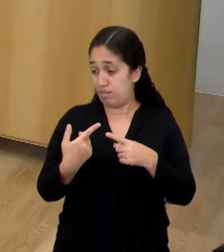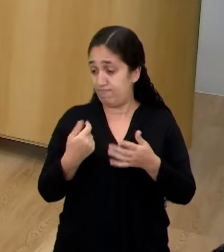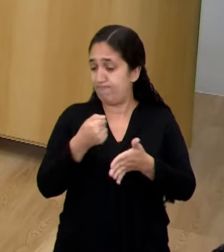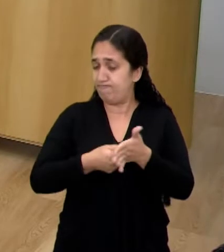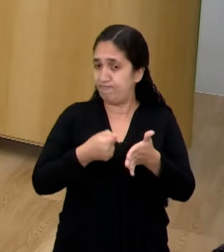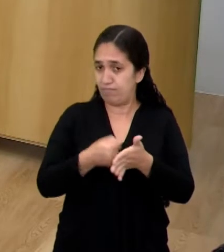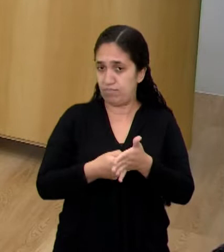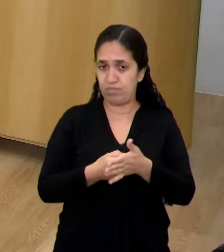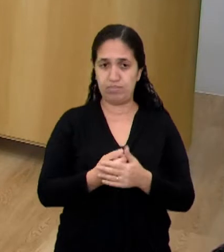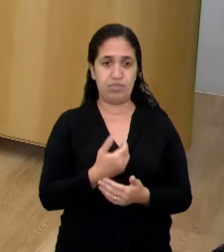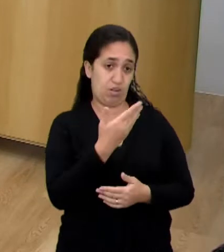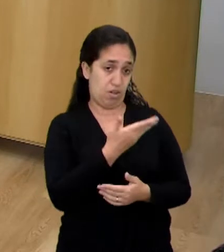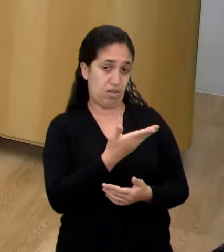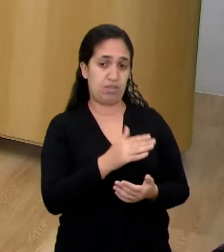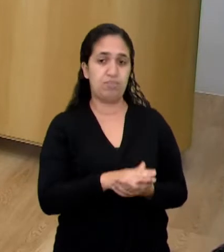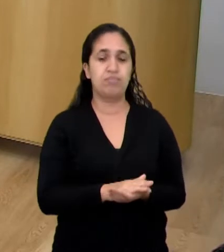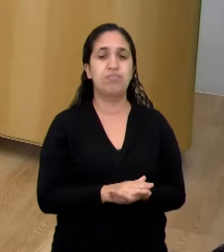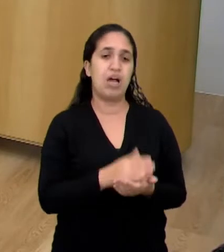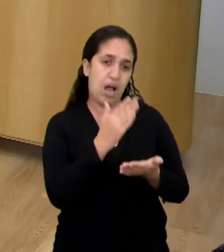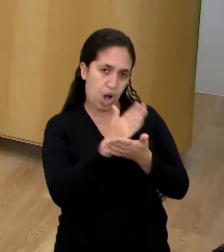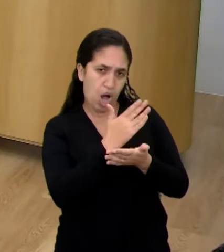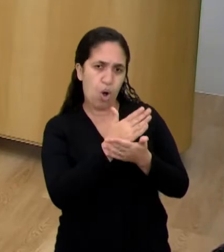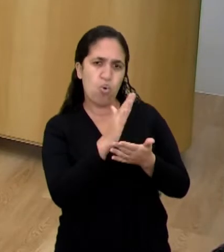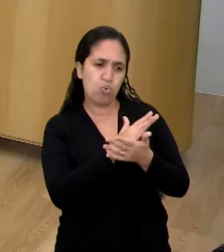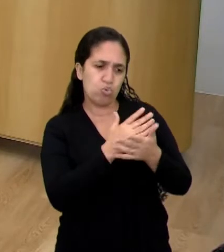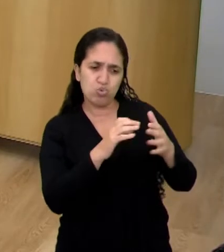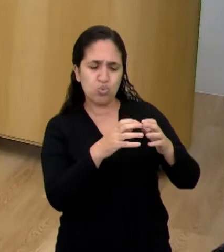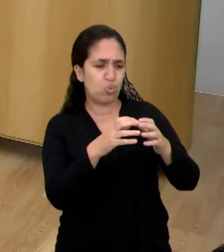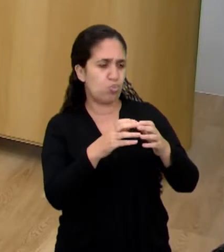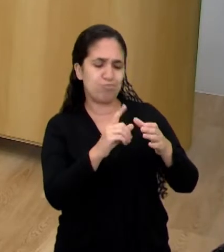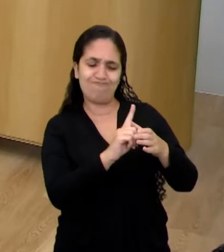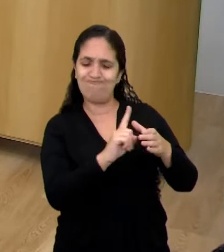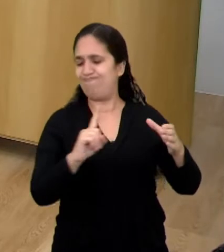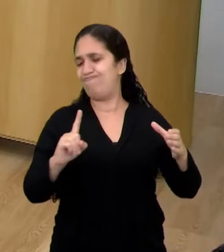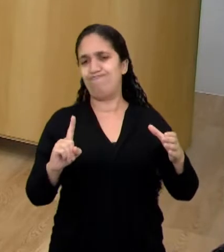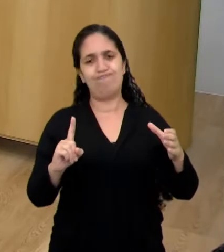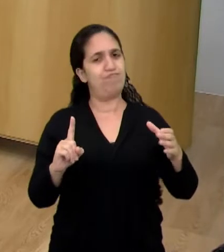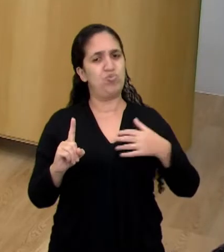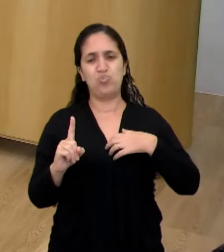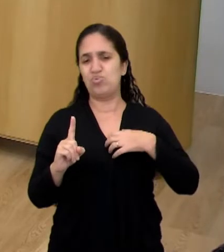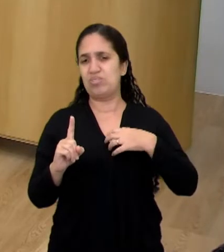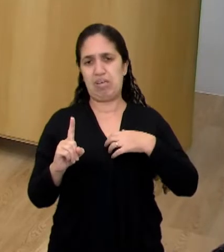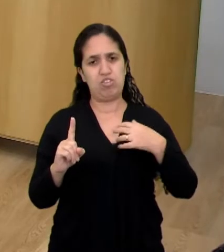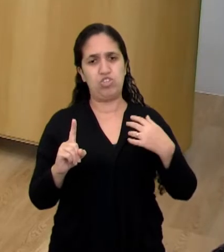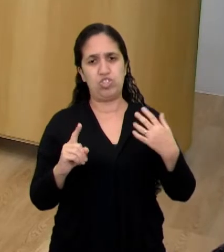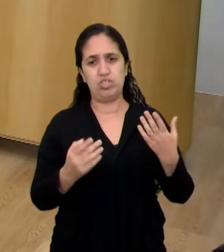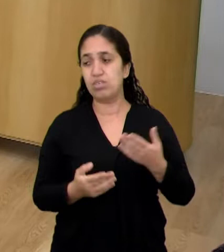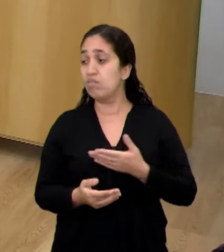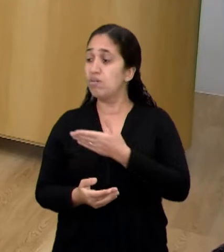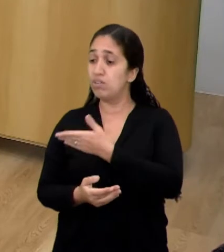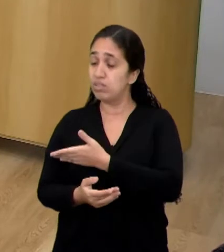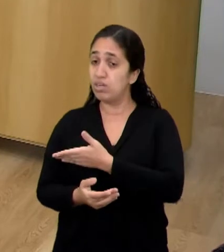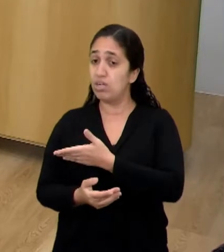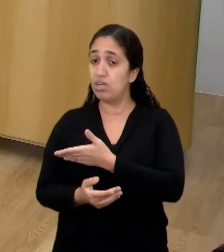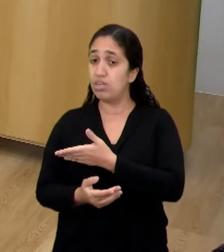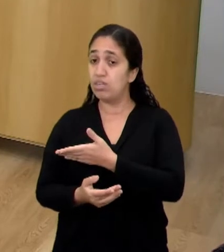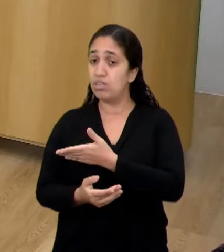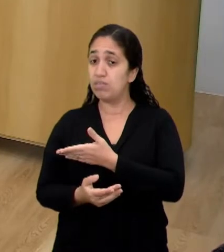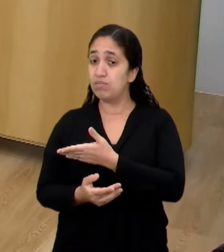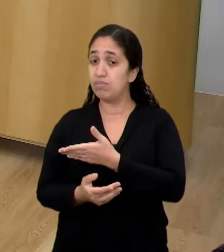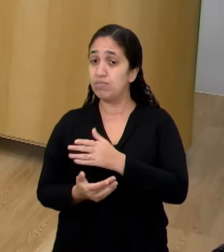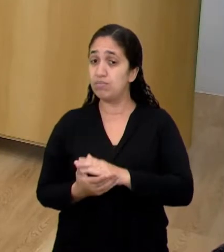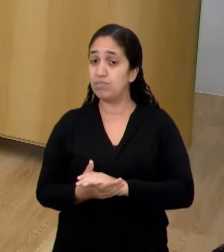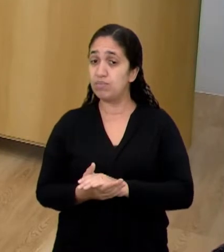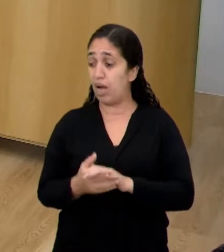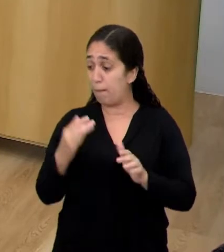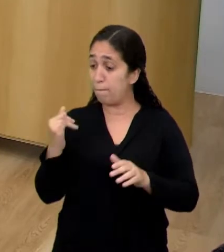Silene falou que é porque algumas pessoas ou alguns grupos não se sentem representados. Né? A gente vai aprofundar isso. E no seu caso você fala que é